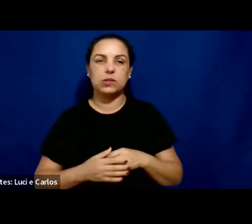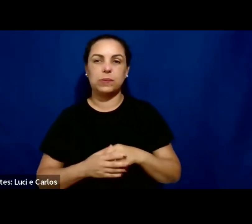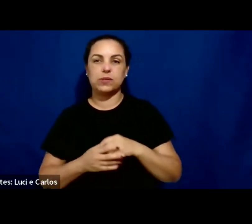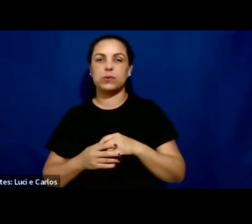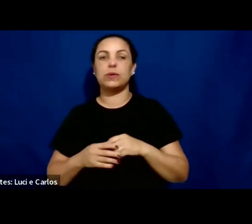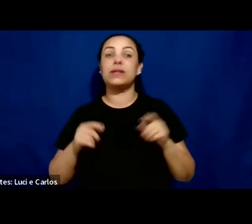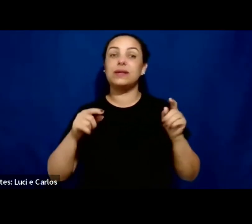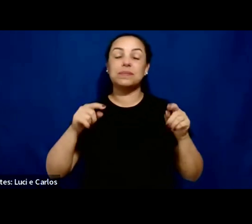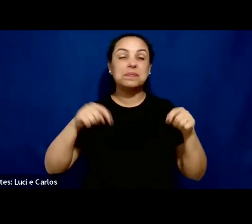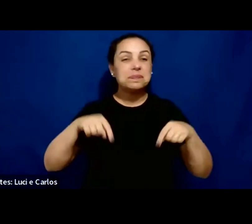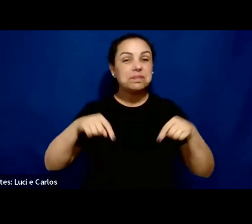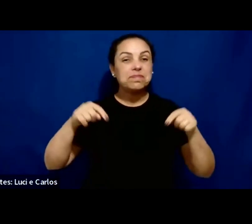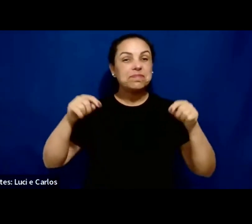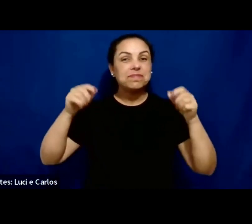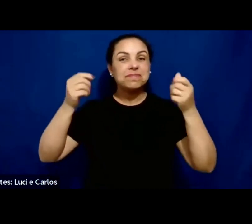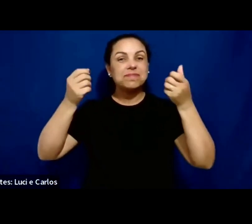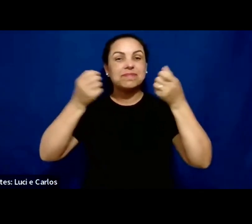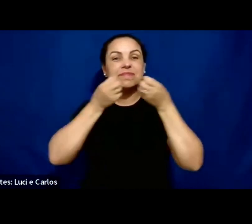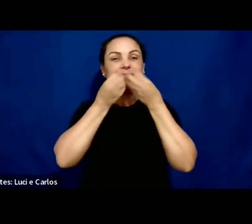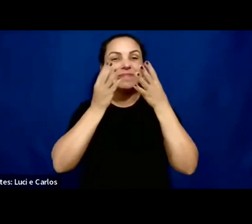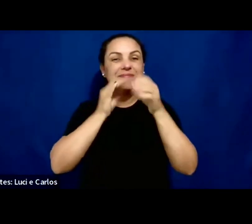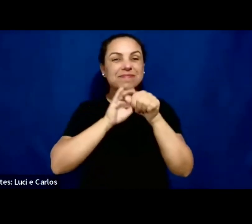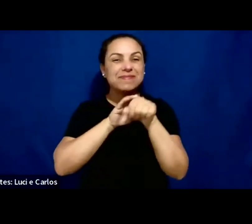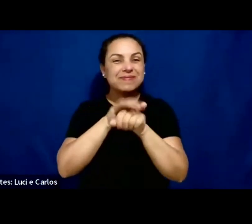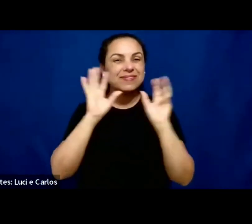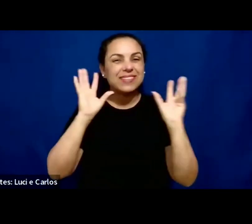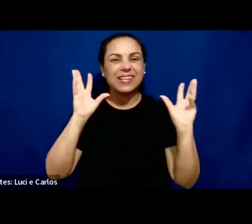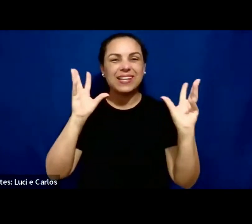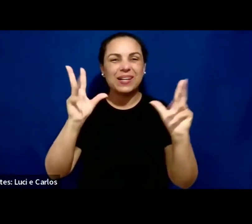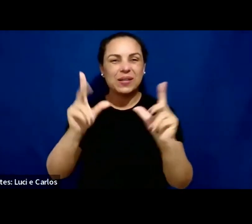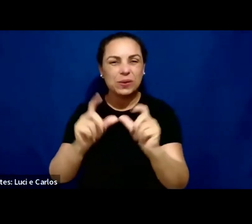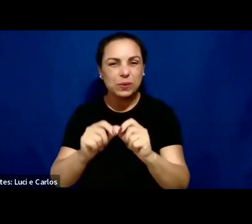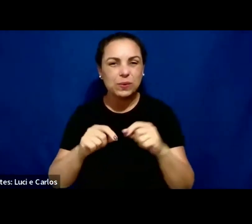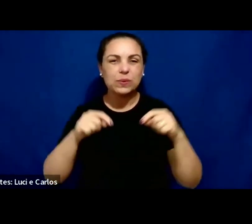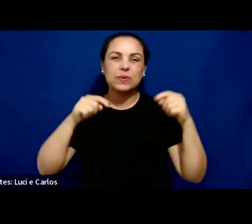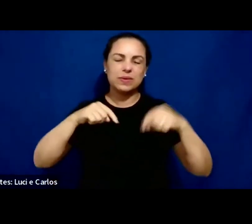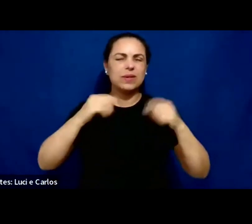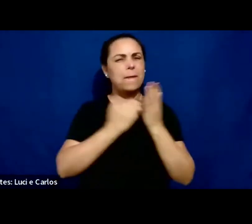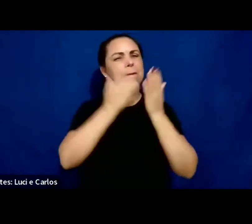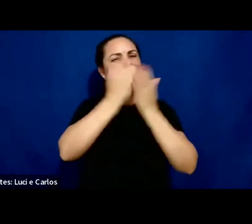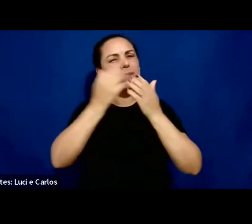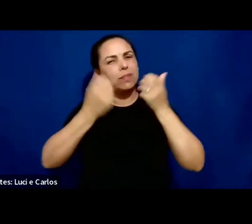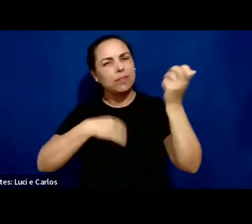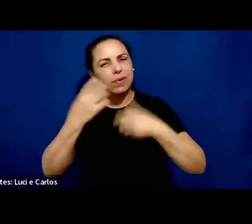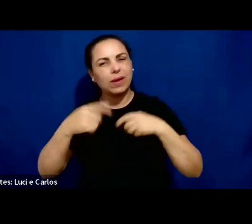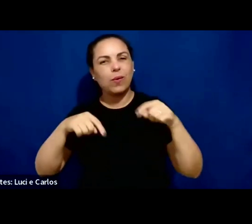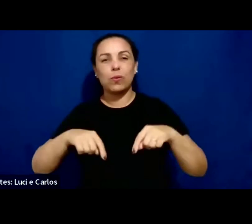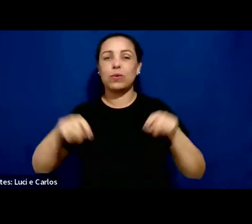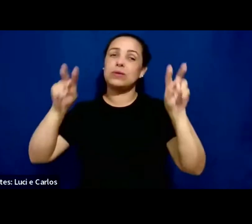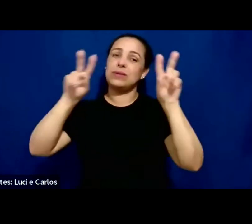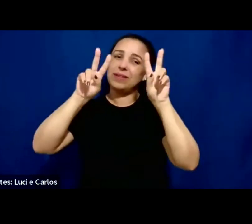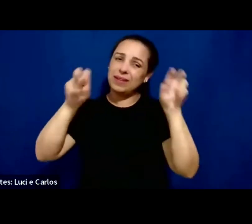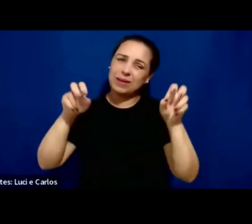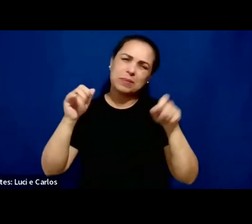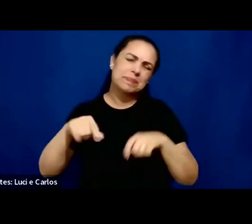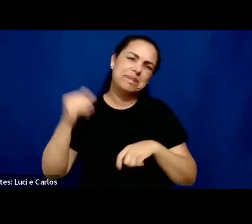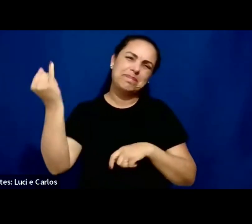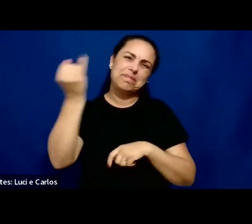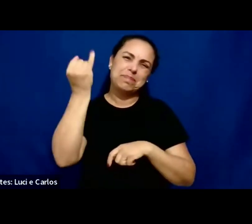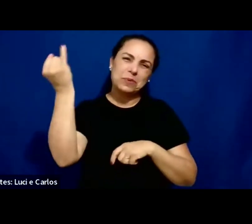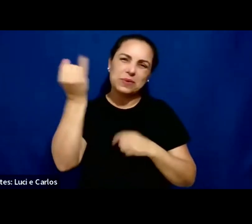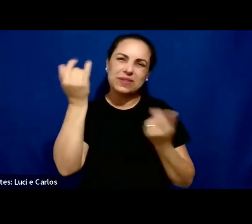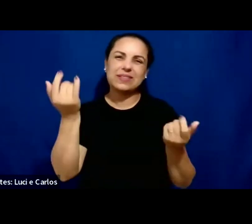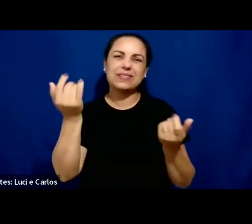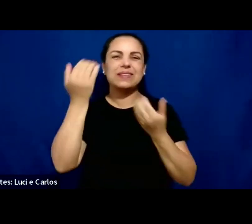do nosso conhecimento com relação ao tema de hoje, que é muito importante. Viu, Maíra?